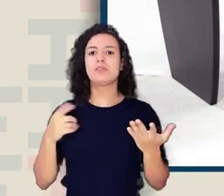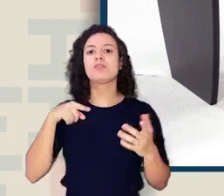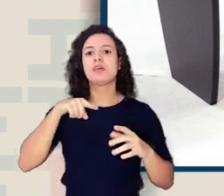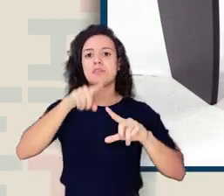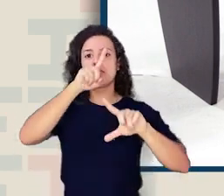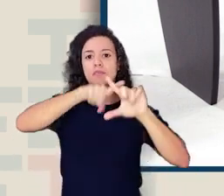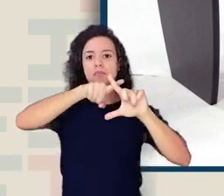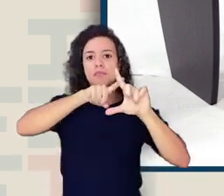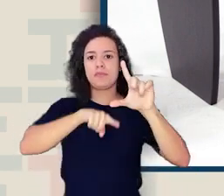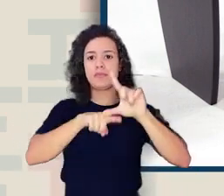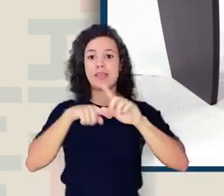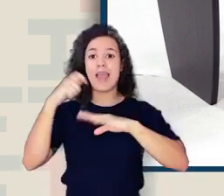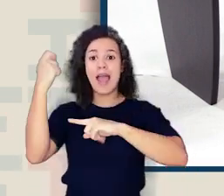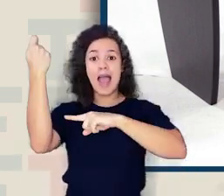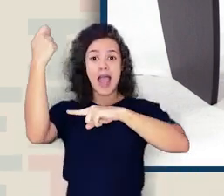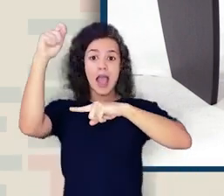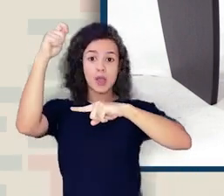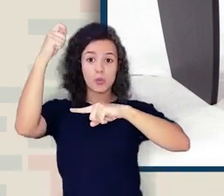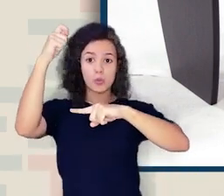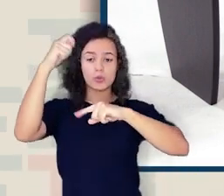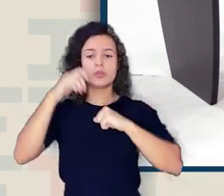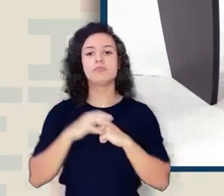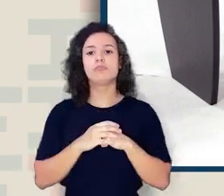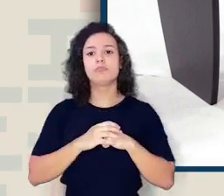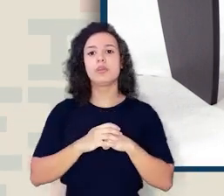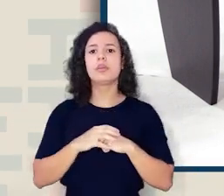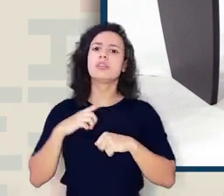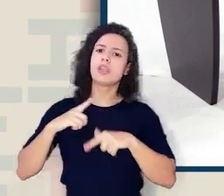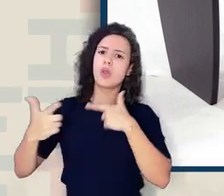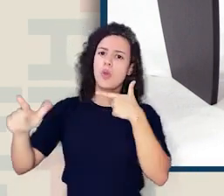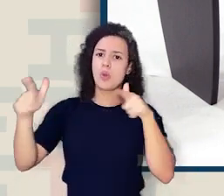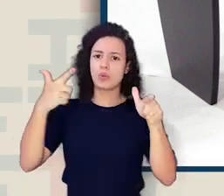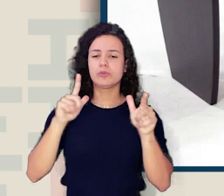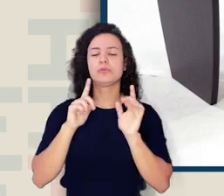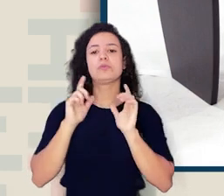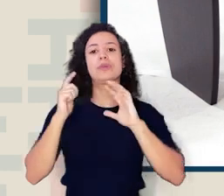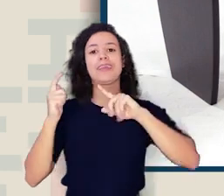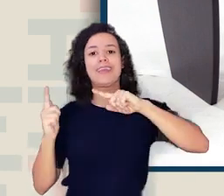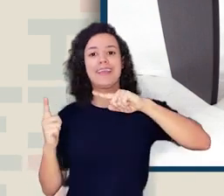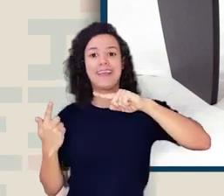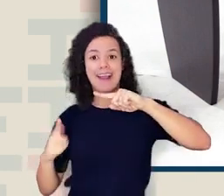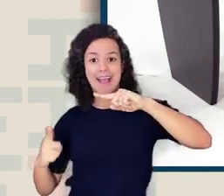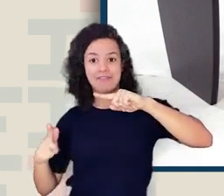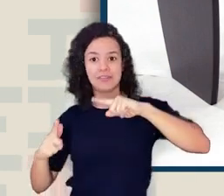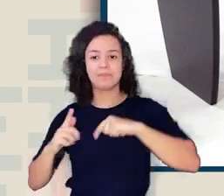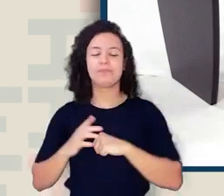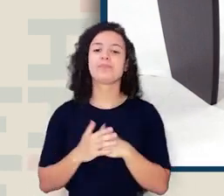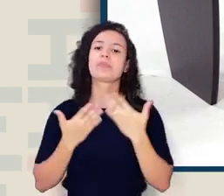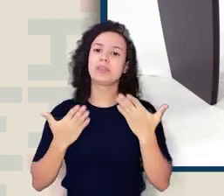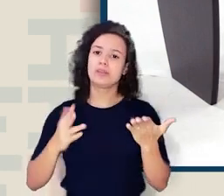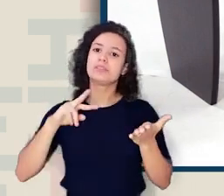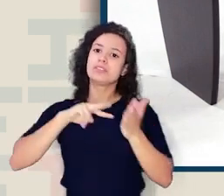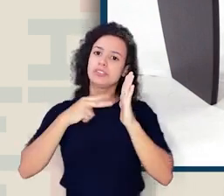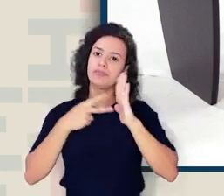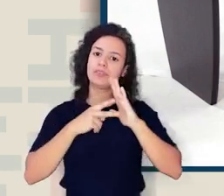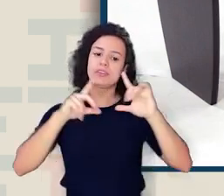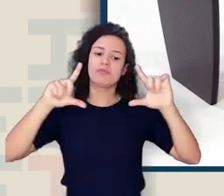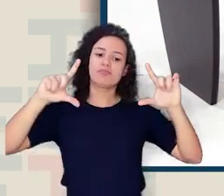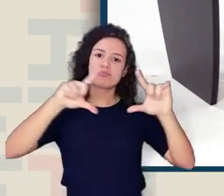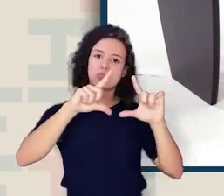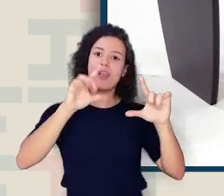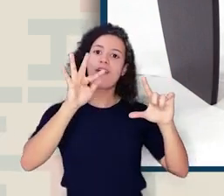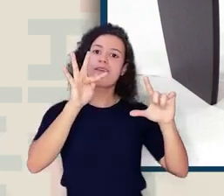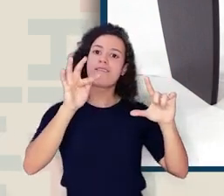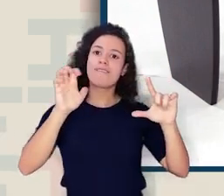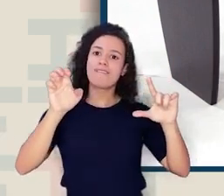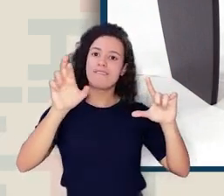estaria representando então a altura mais aguda e nos outros essa altura grave. Bom, esse então é o ferro